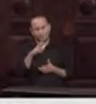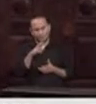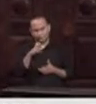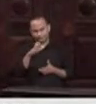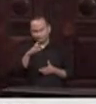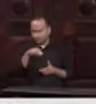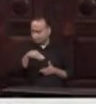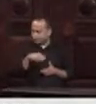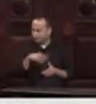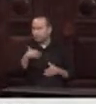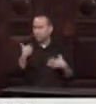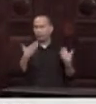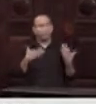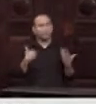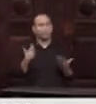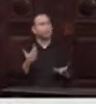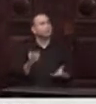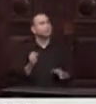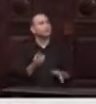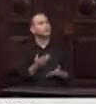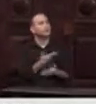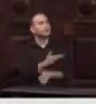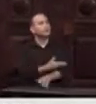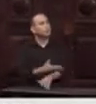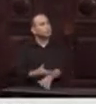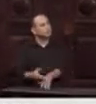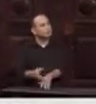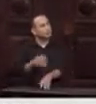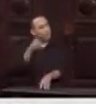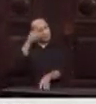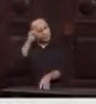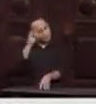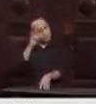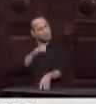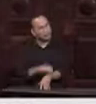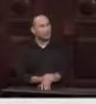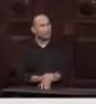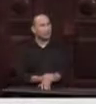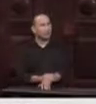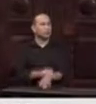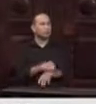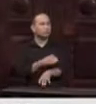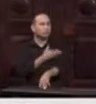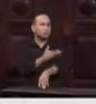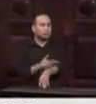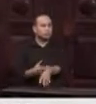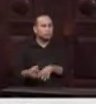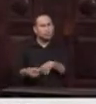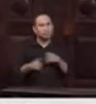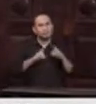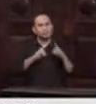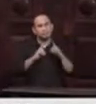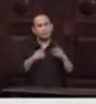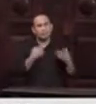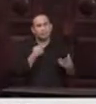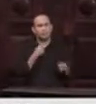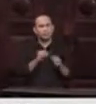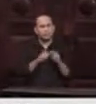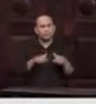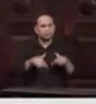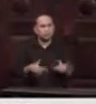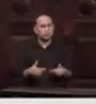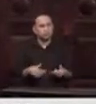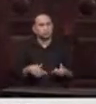um município que costuma evitar, né, costuma argumentar que não pode fazer intervenções